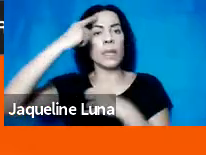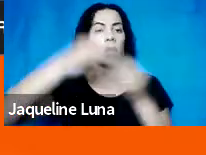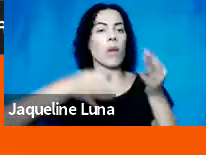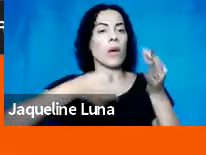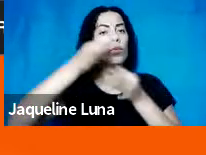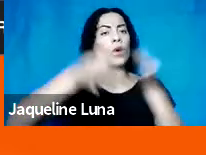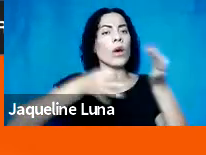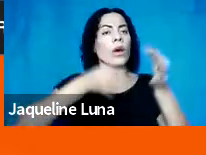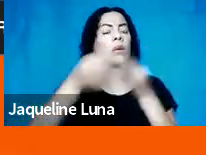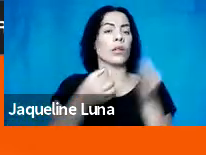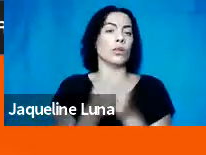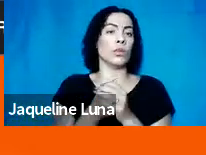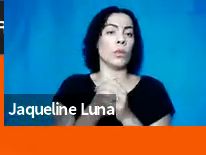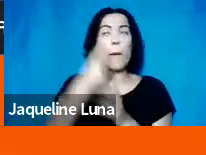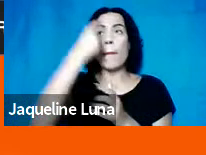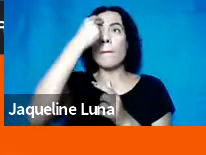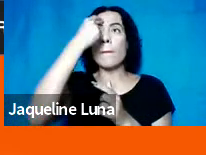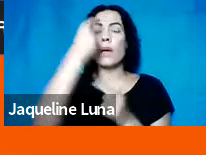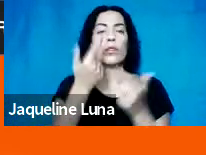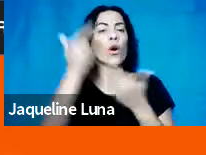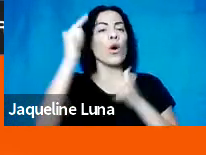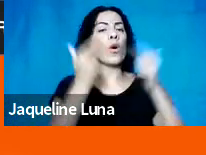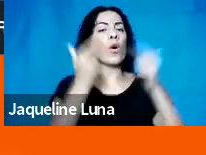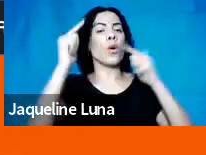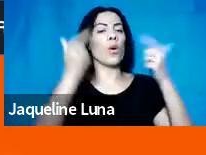de cogitar outras